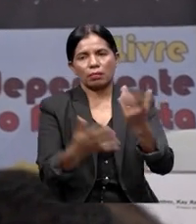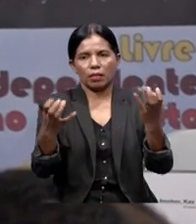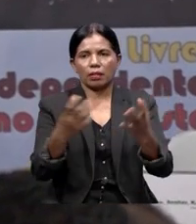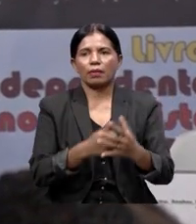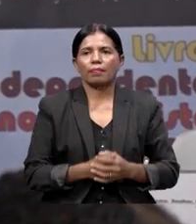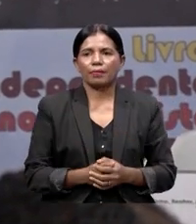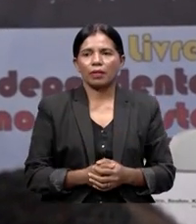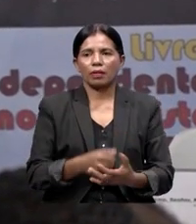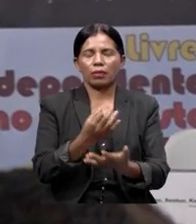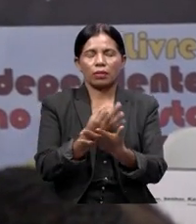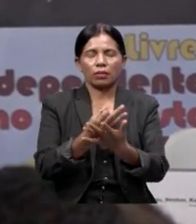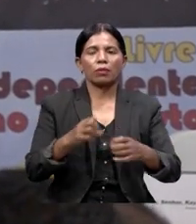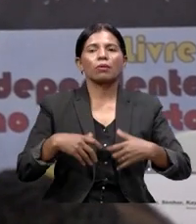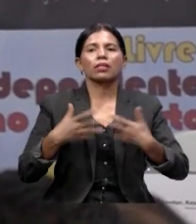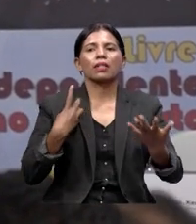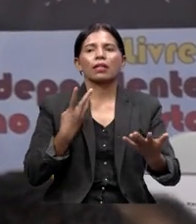me ouça agora, onde está a vida?